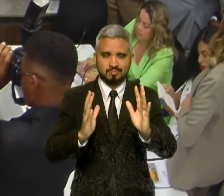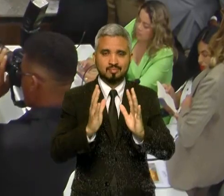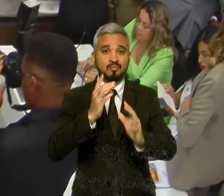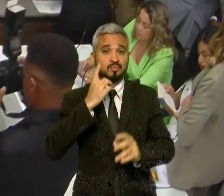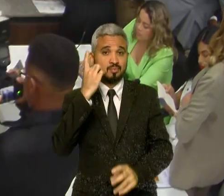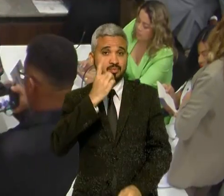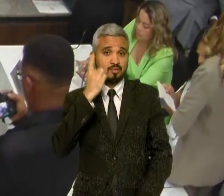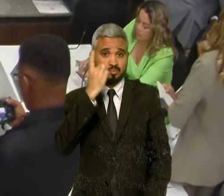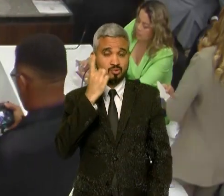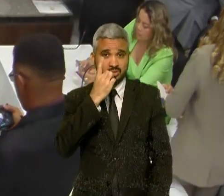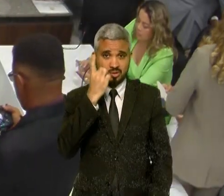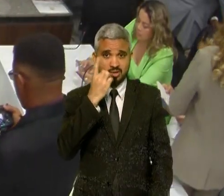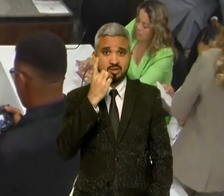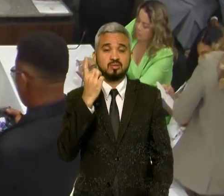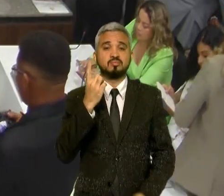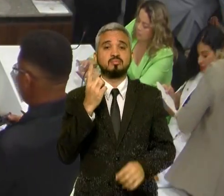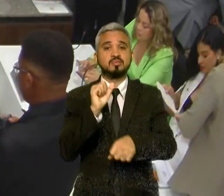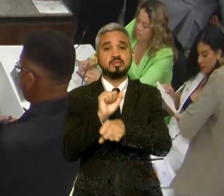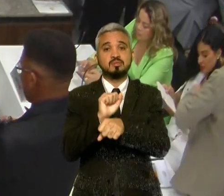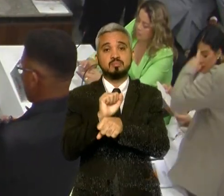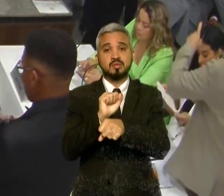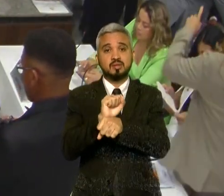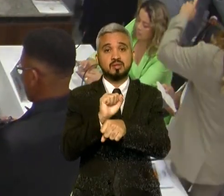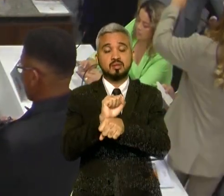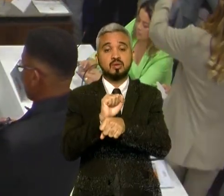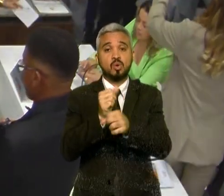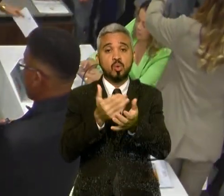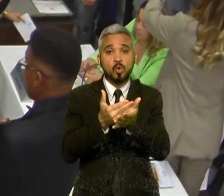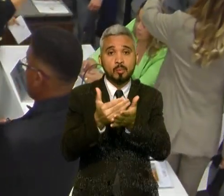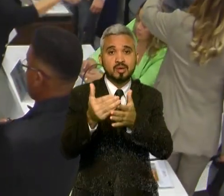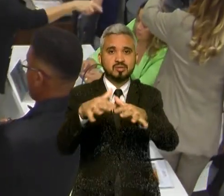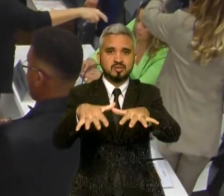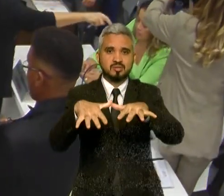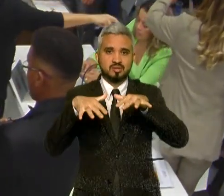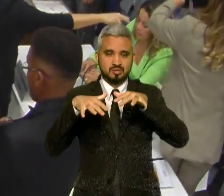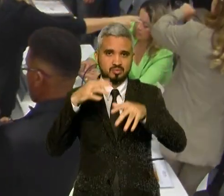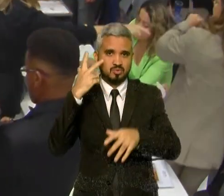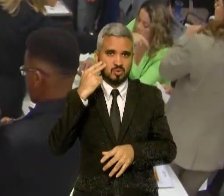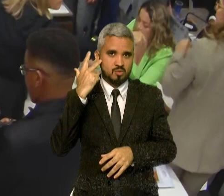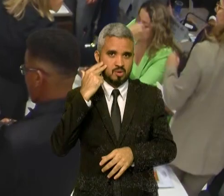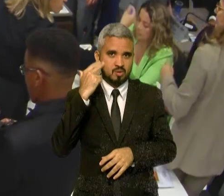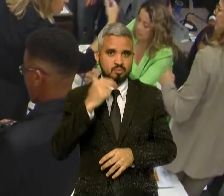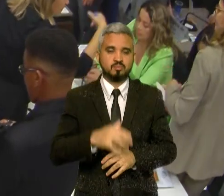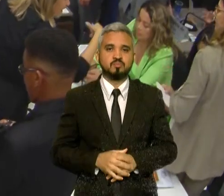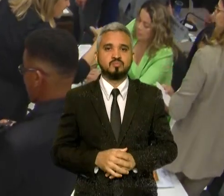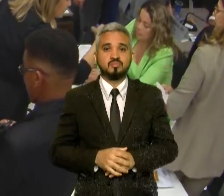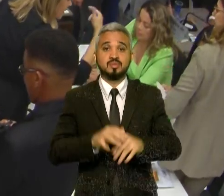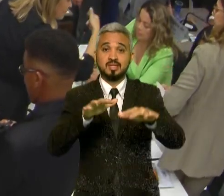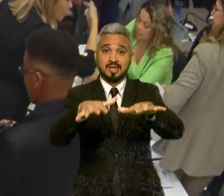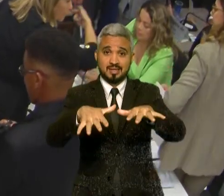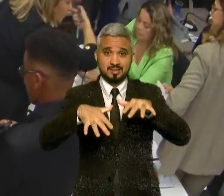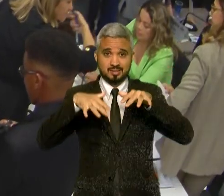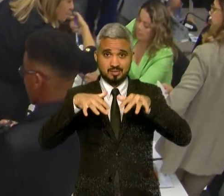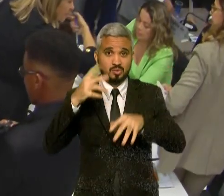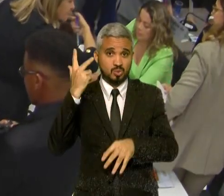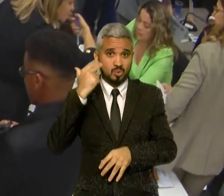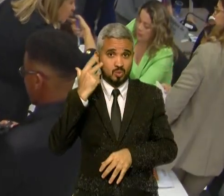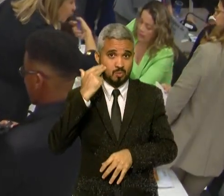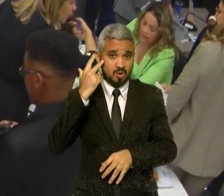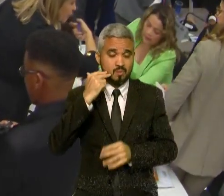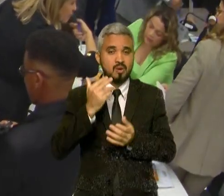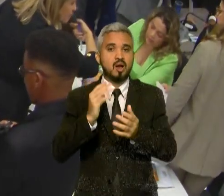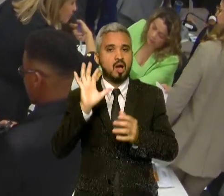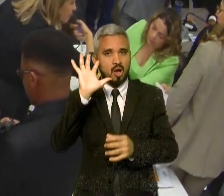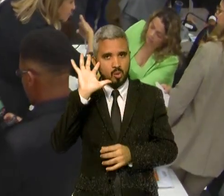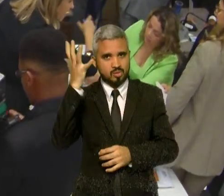pela instalação da sessão ordinária. A sessão ordinária aqui em Caxias acontece do mesmo modelo e dos mesmos moldes que